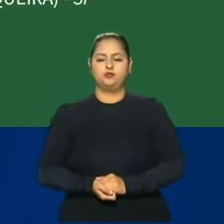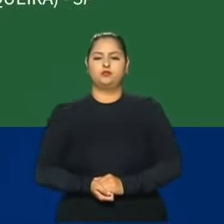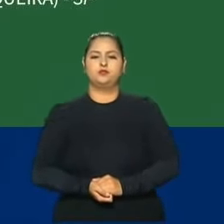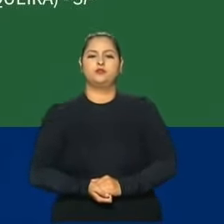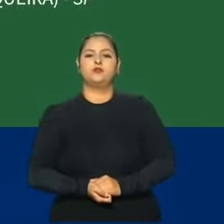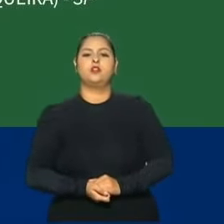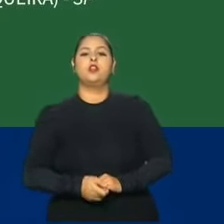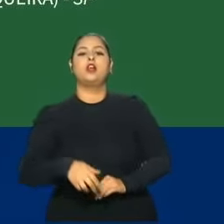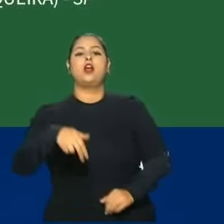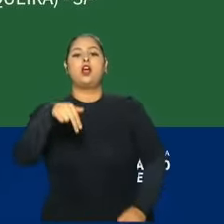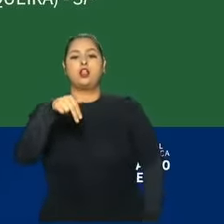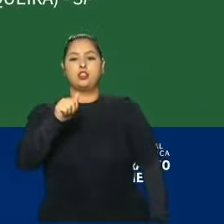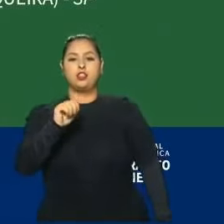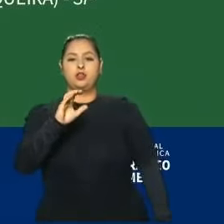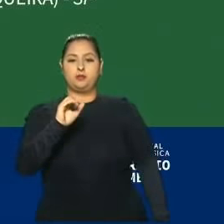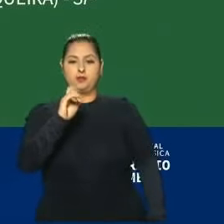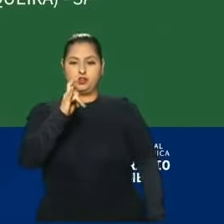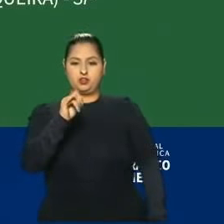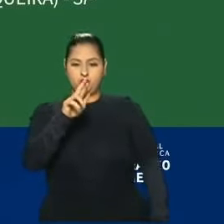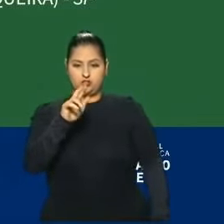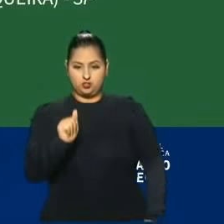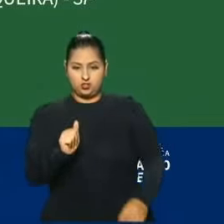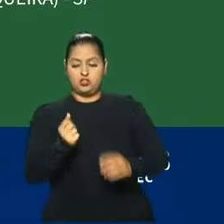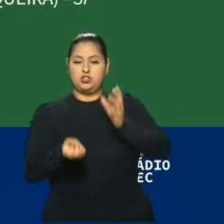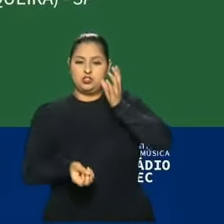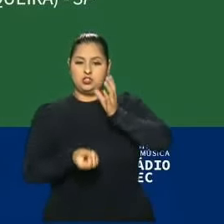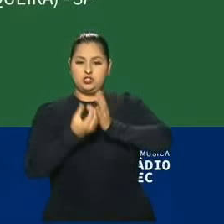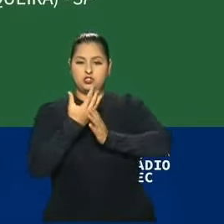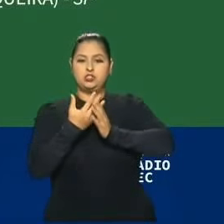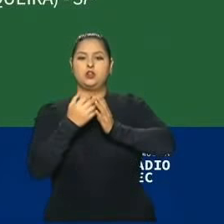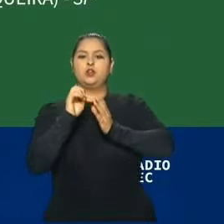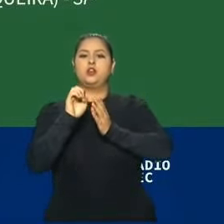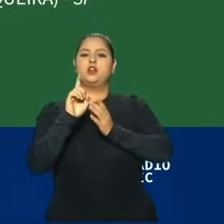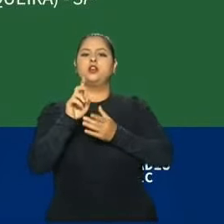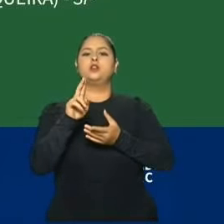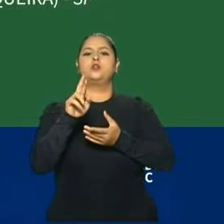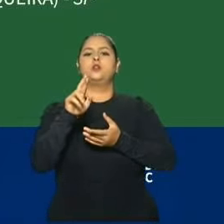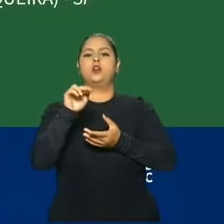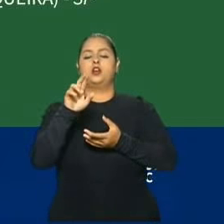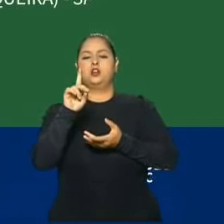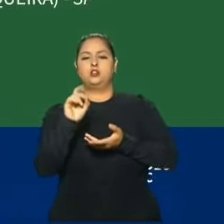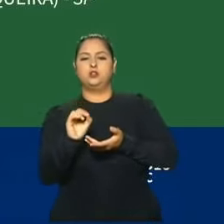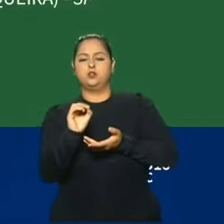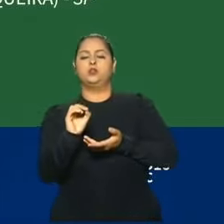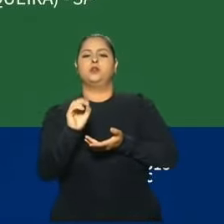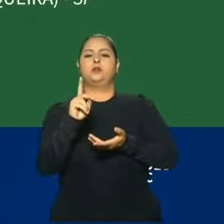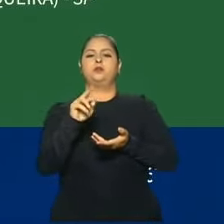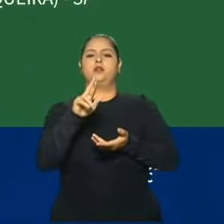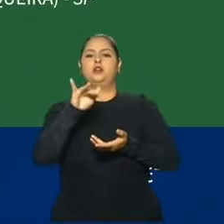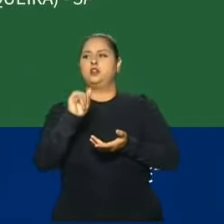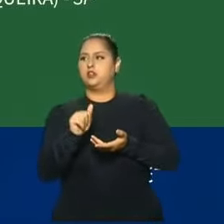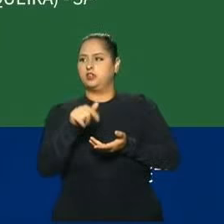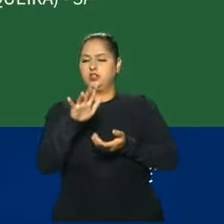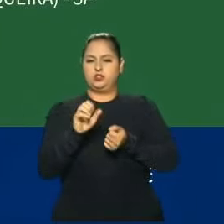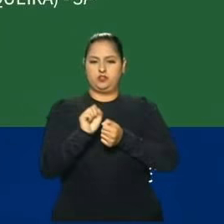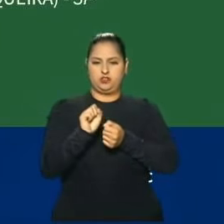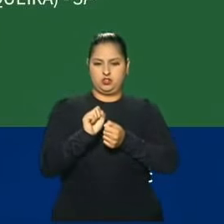Na Macaxeira, autoria Eduardo Pereira, interpretação Trio Macaxeira.